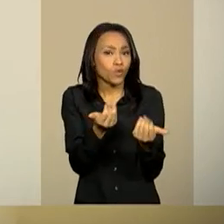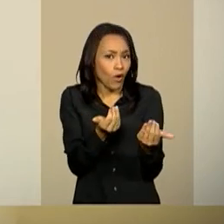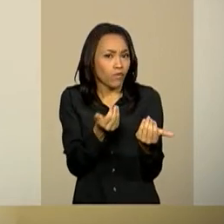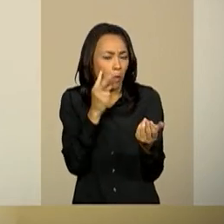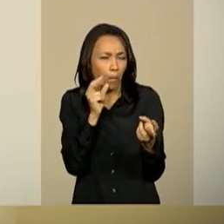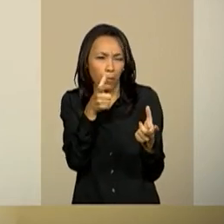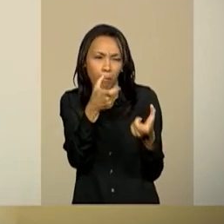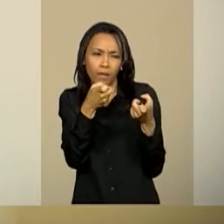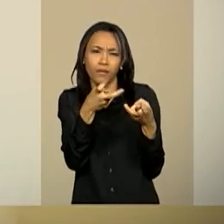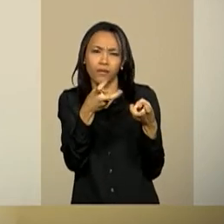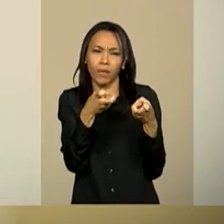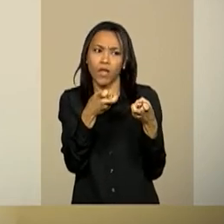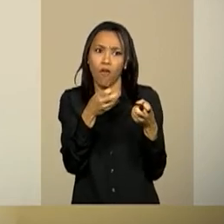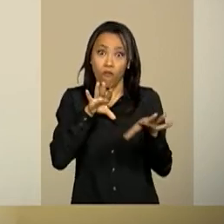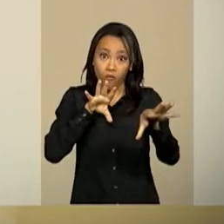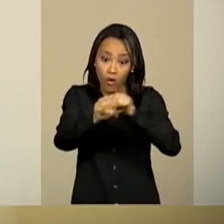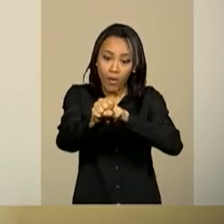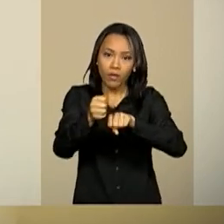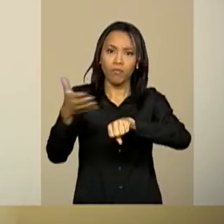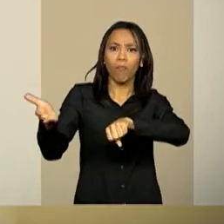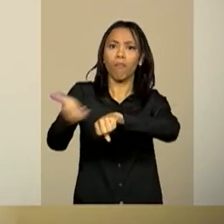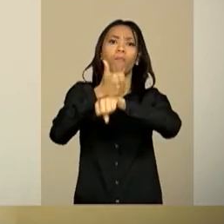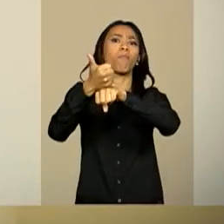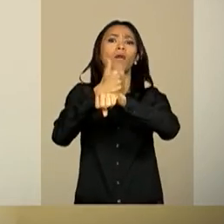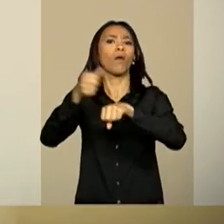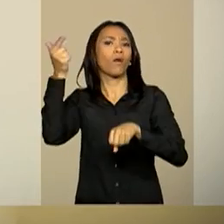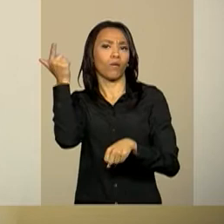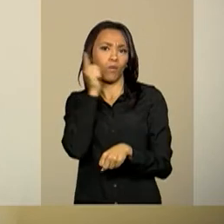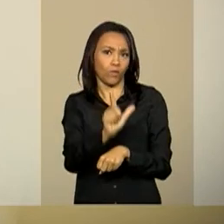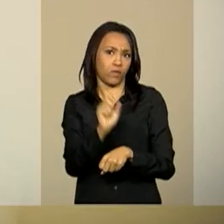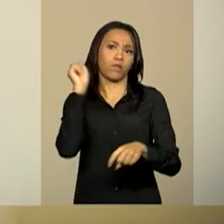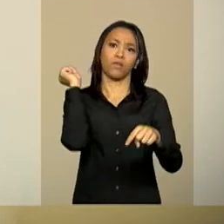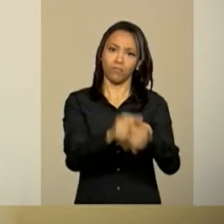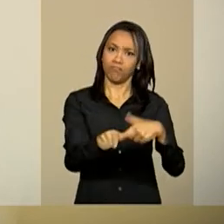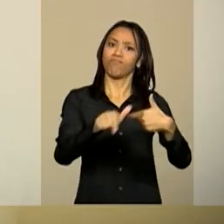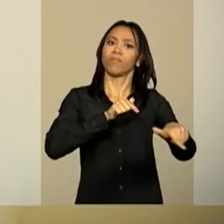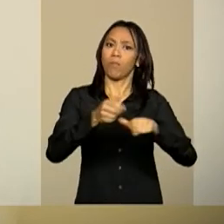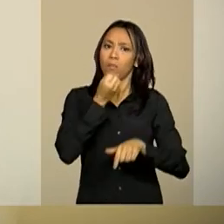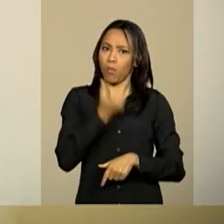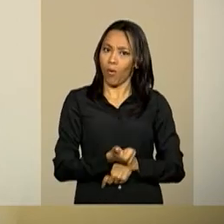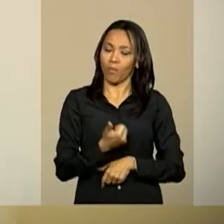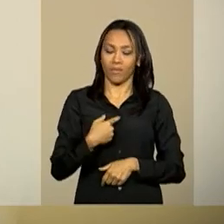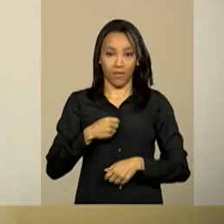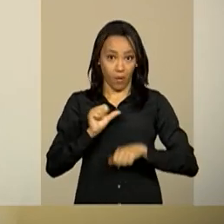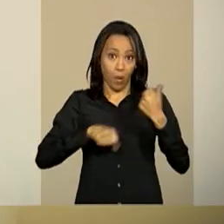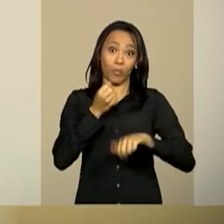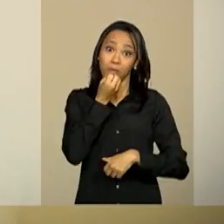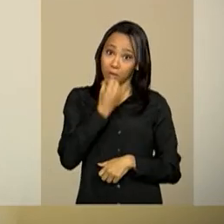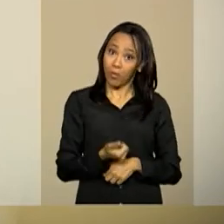quanto mais bem formados maiores são suas chances de conseguir um bom emprego